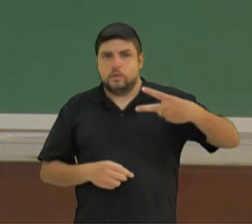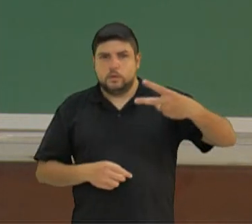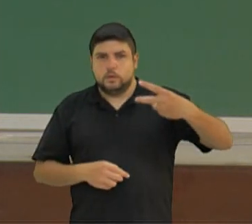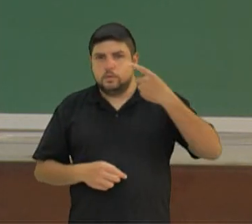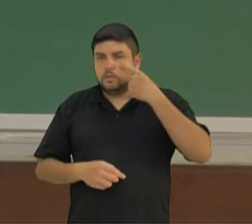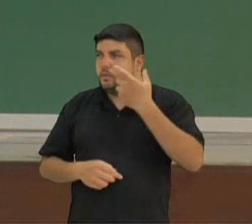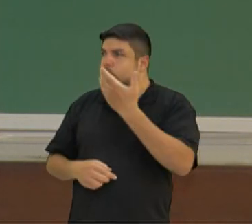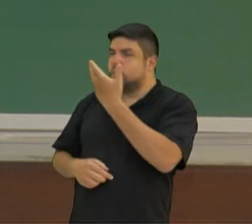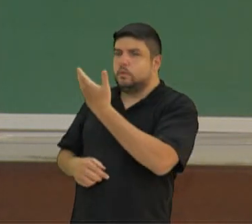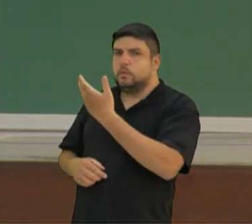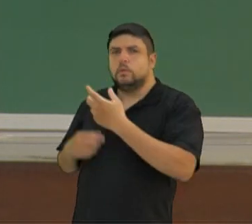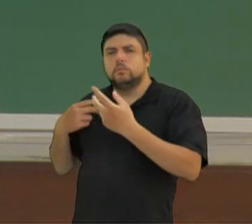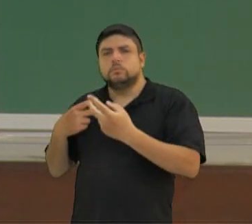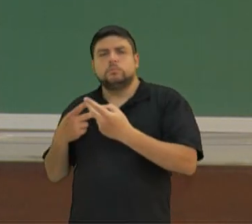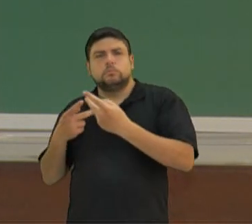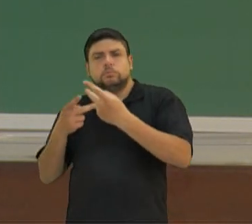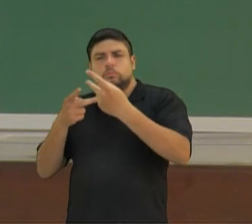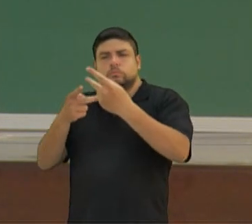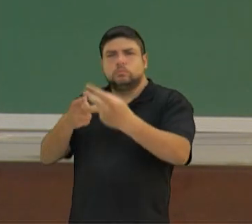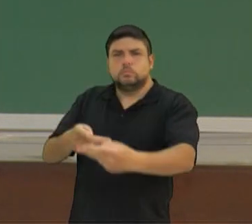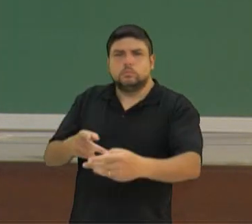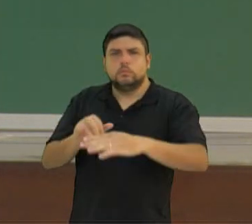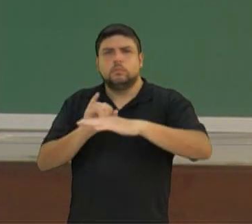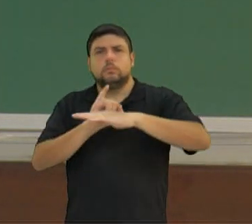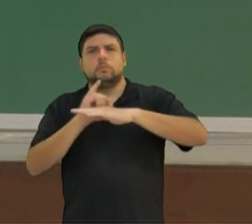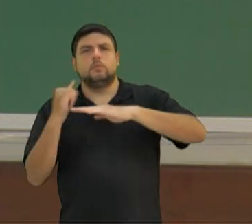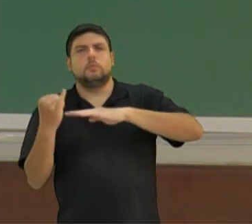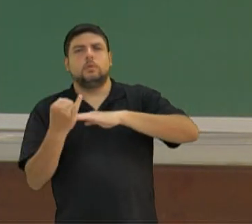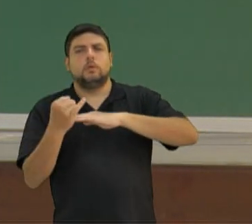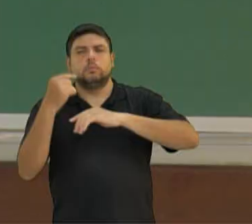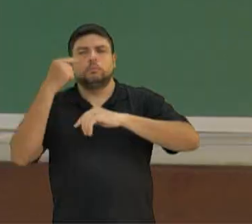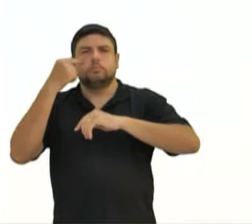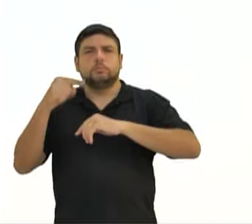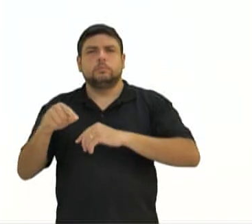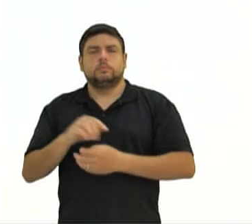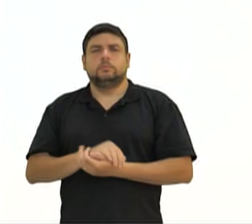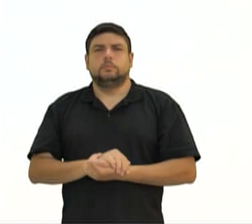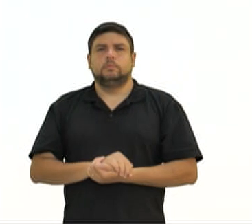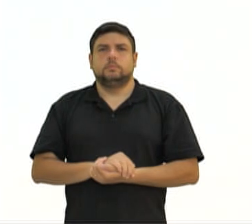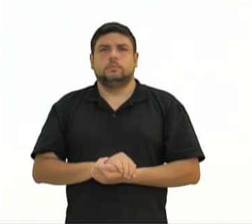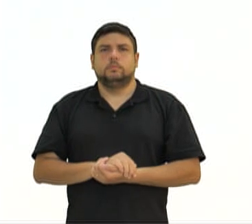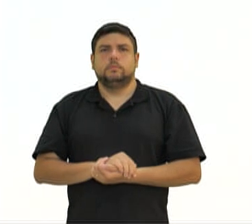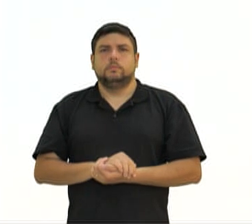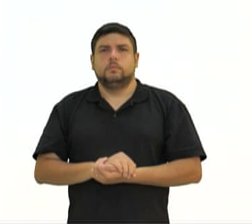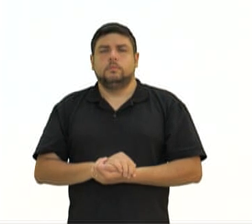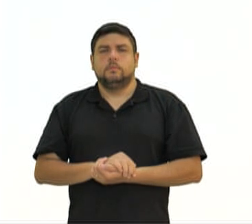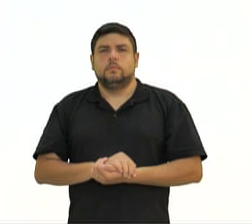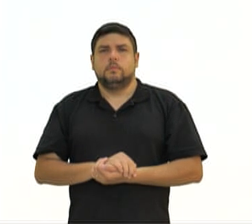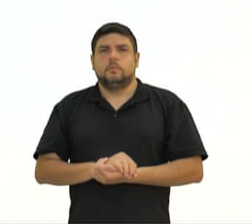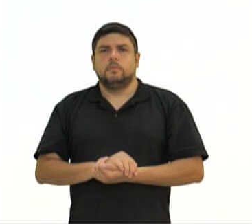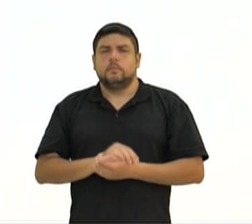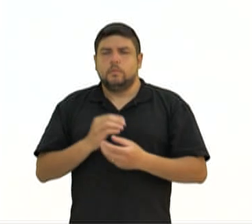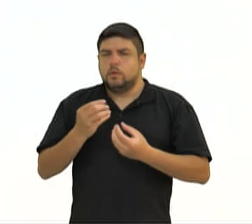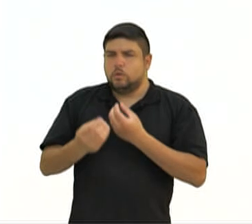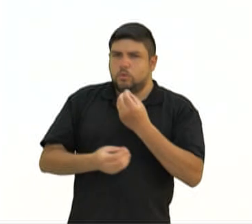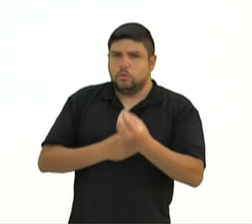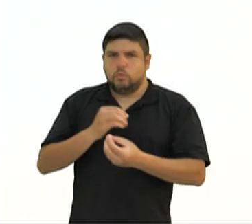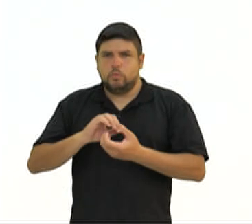foram visitar a ilha que tiveram essa descoberta. Período de produção desta cerâmica